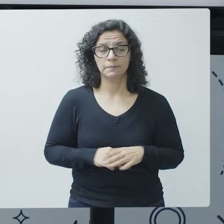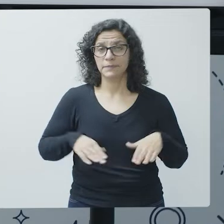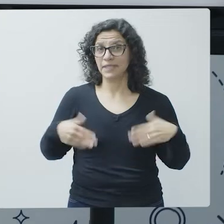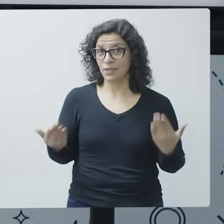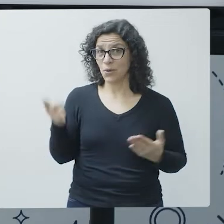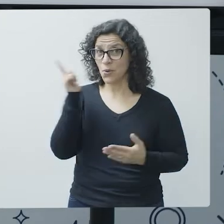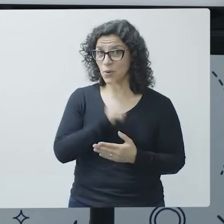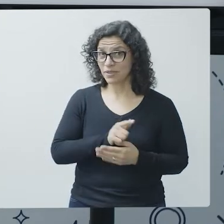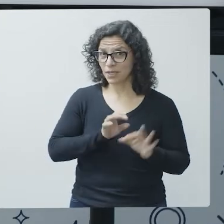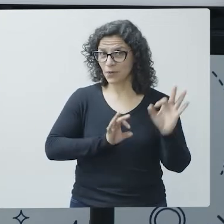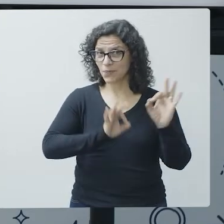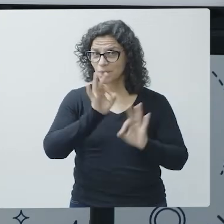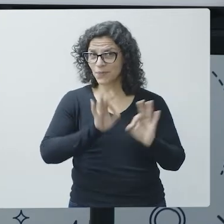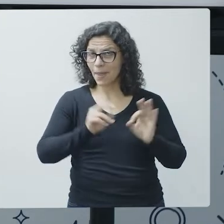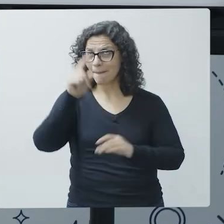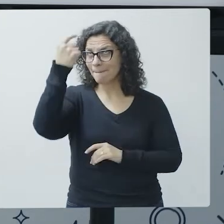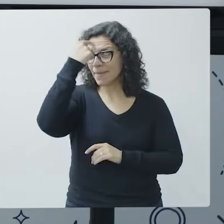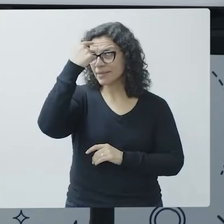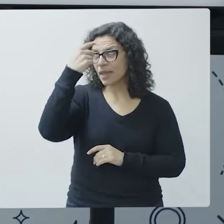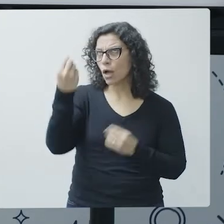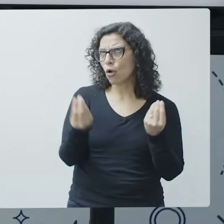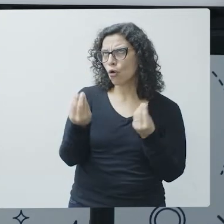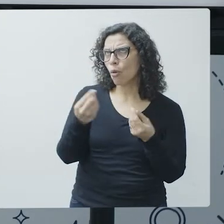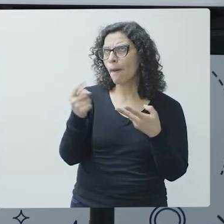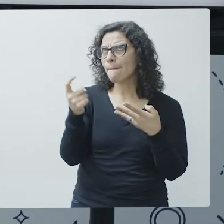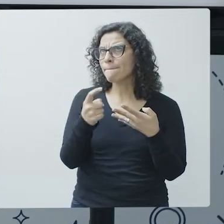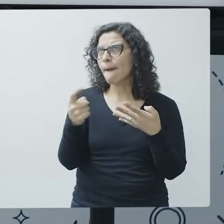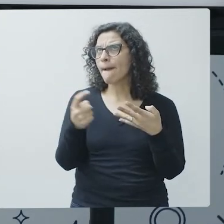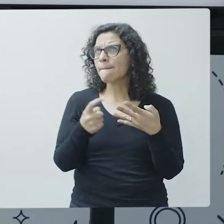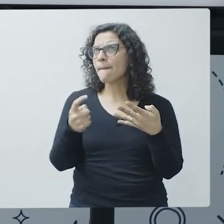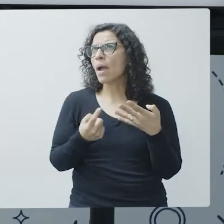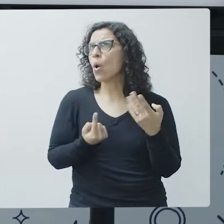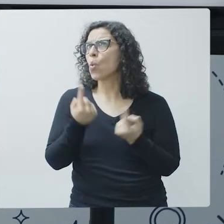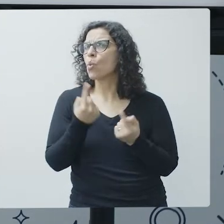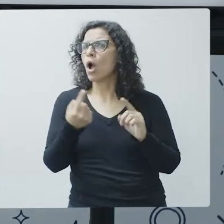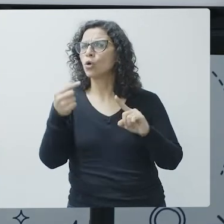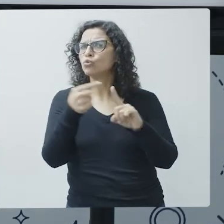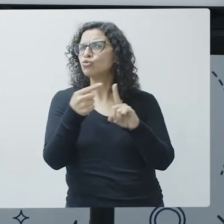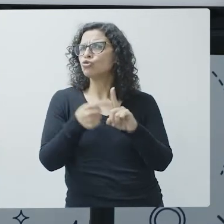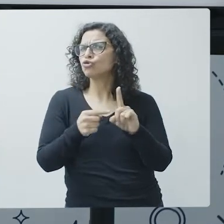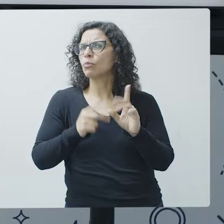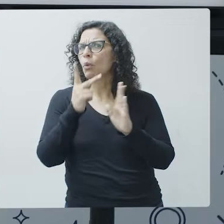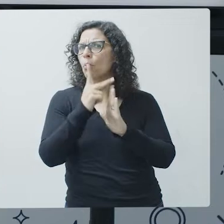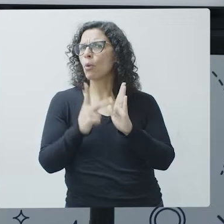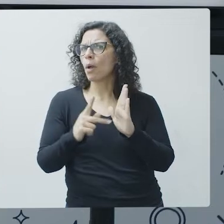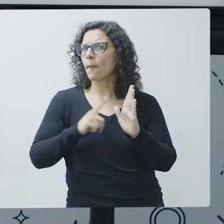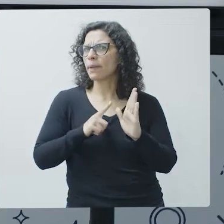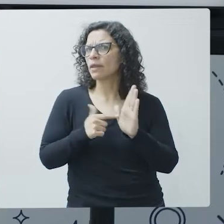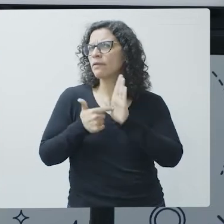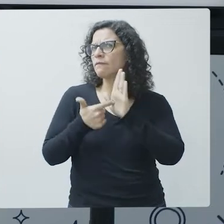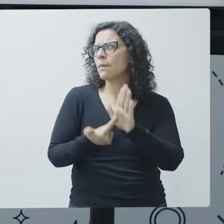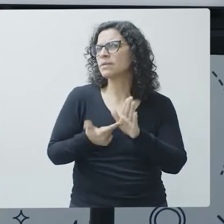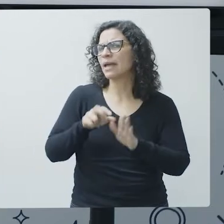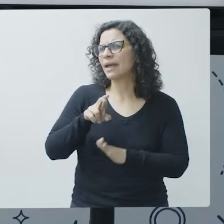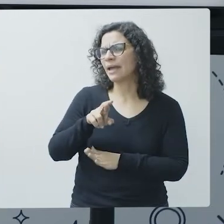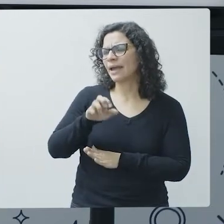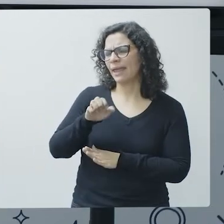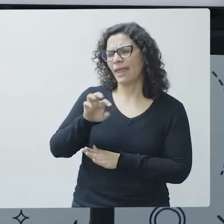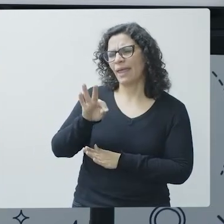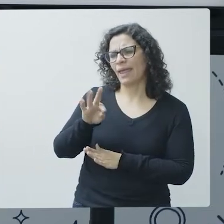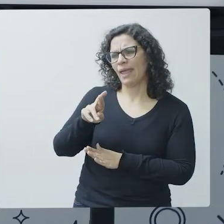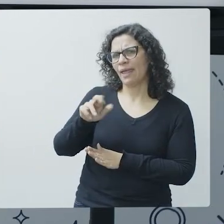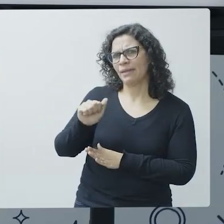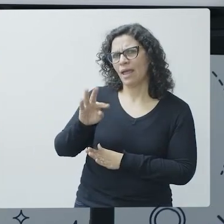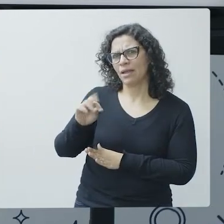Então, conseguiram levantar algumas hipóteses a respeito desse poema? O que será que vai trazer, né? O retrato,